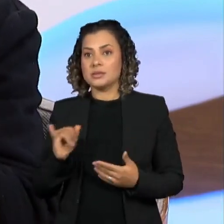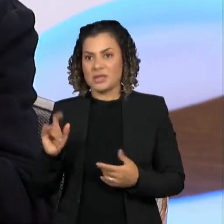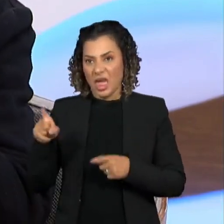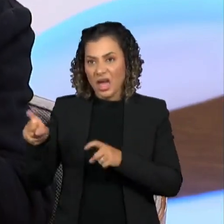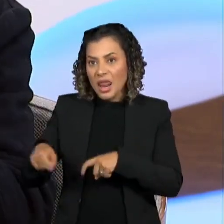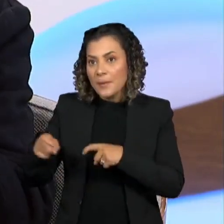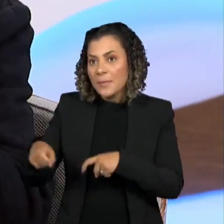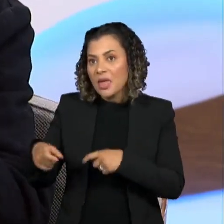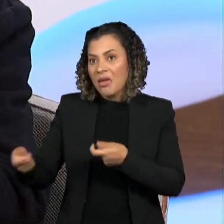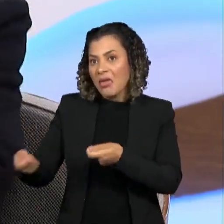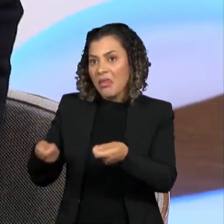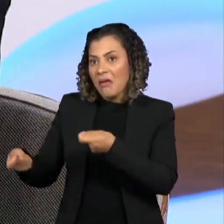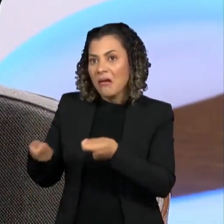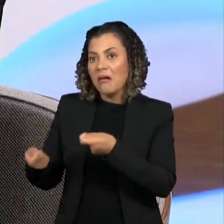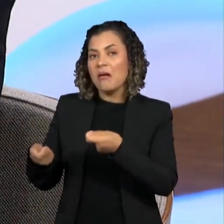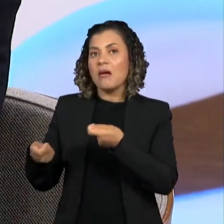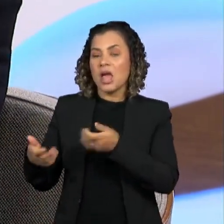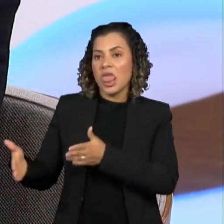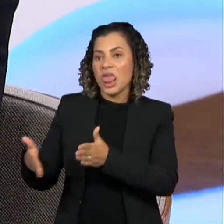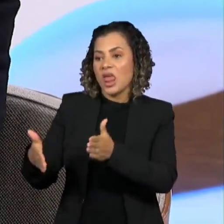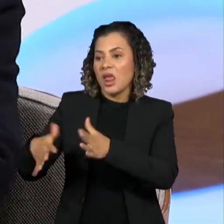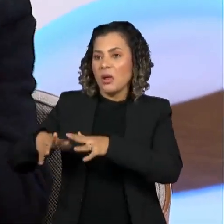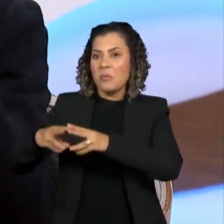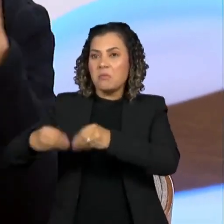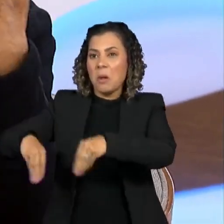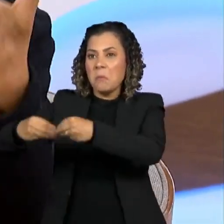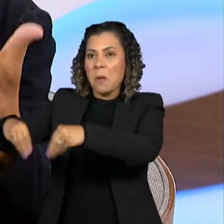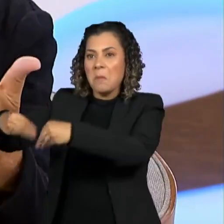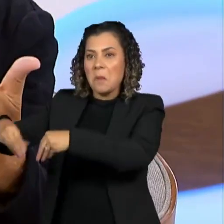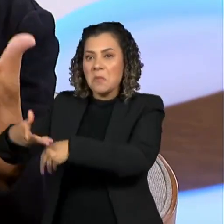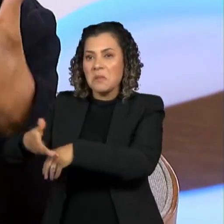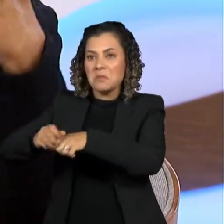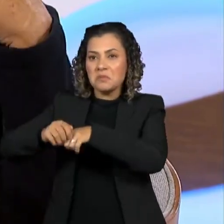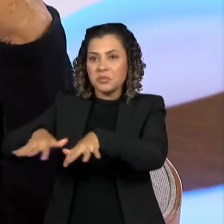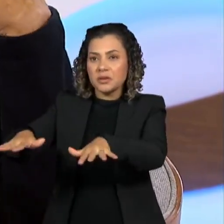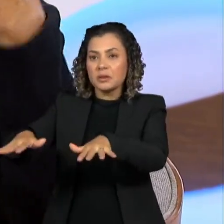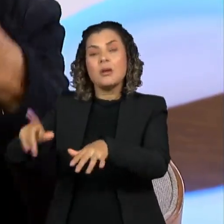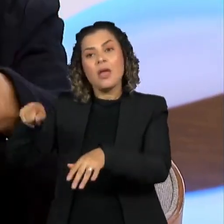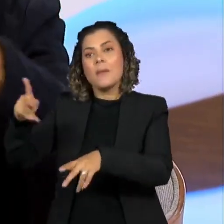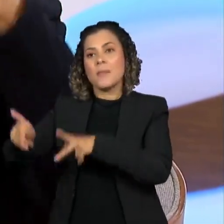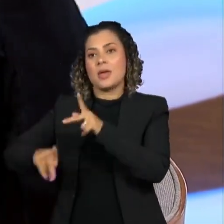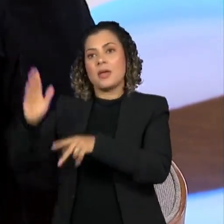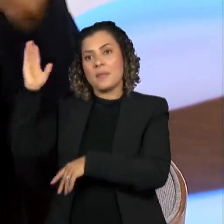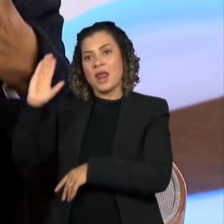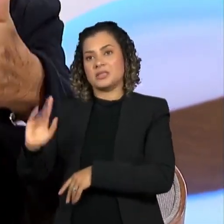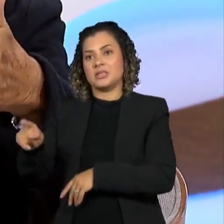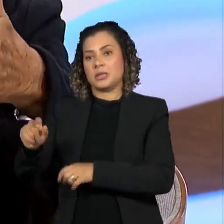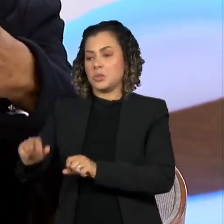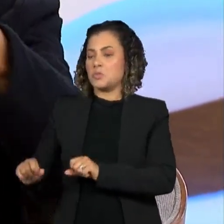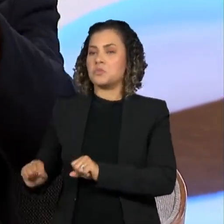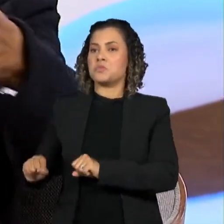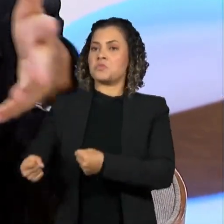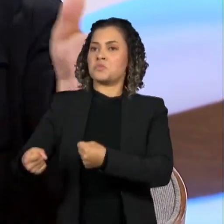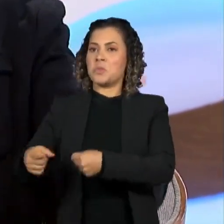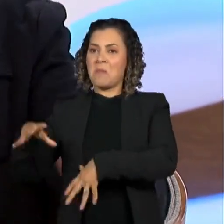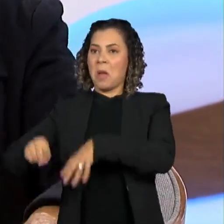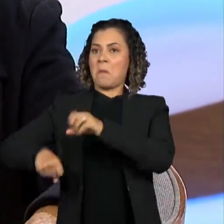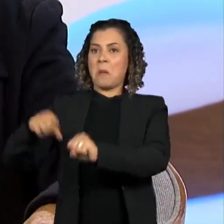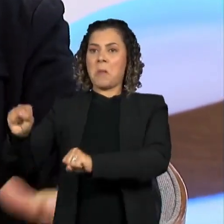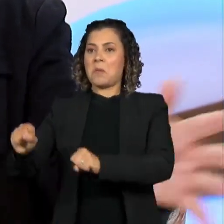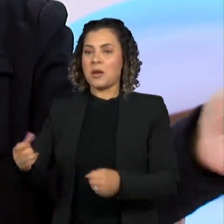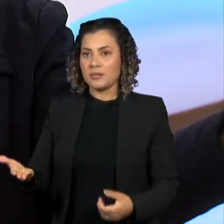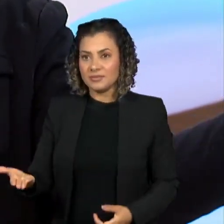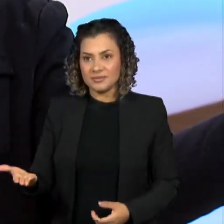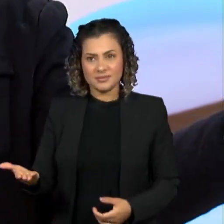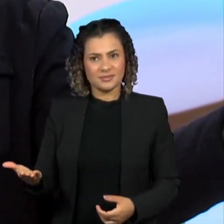garimpeiros envenenando um rio das Comunidades indígenas era um brasileiros exercendo a nossa soberania num